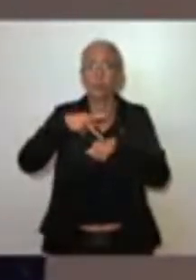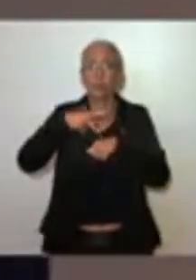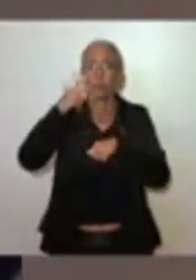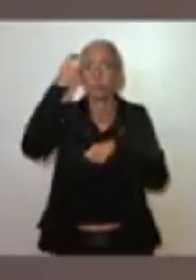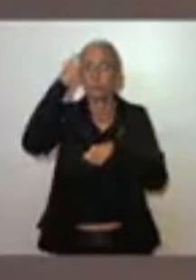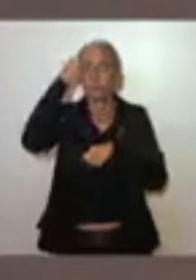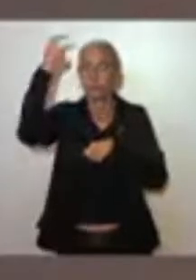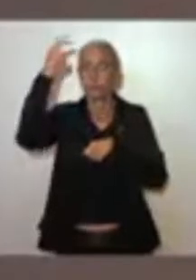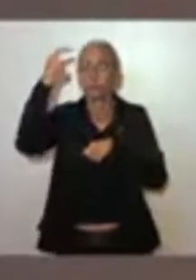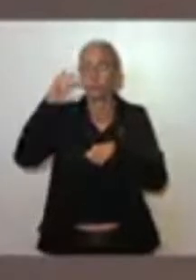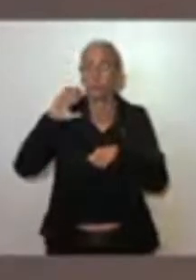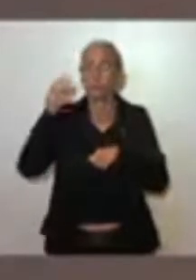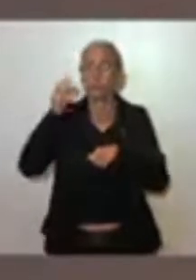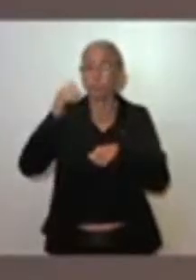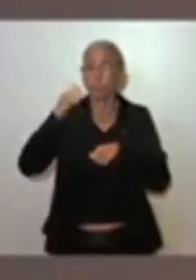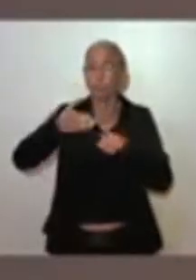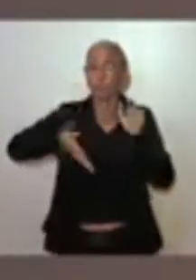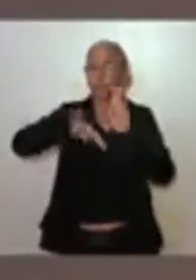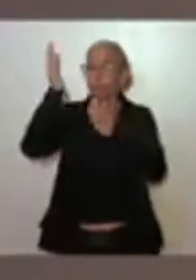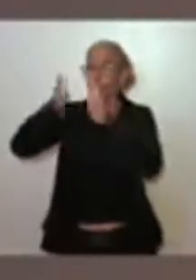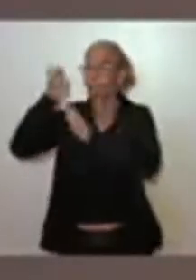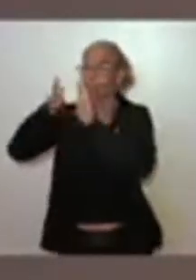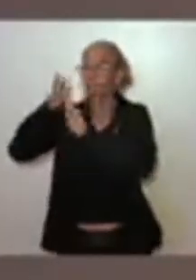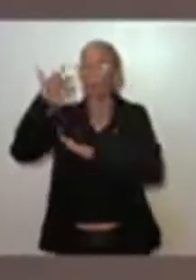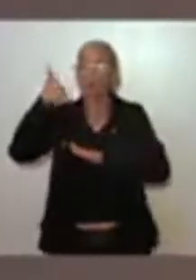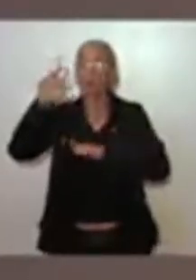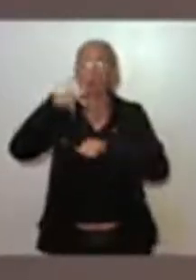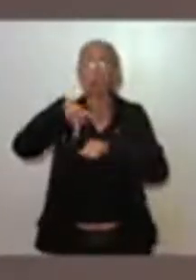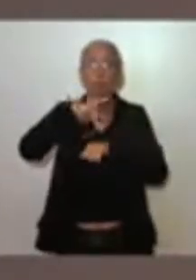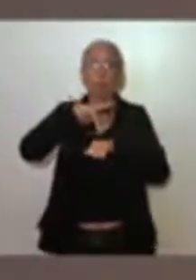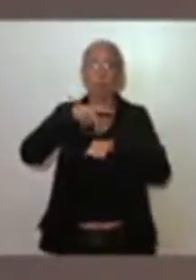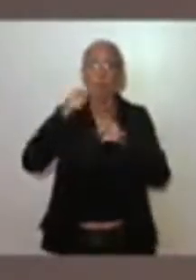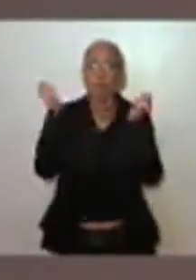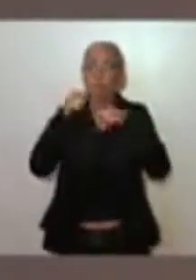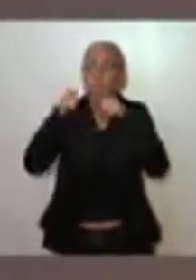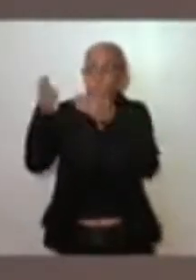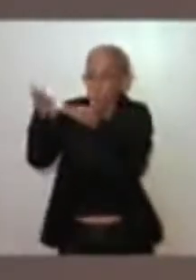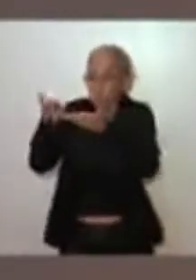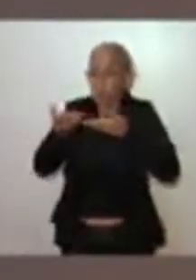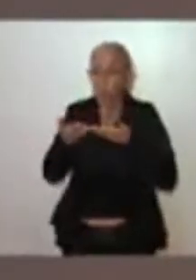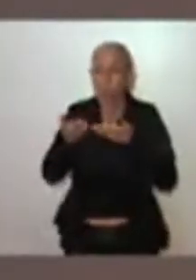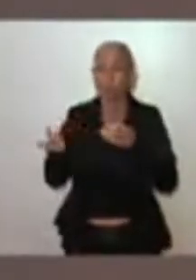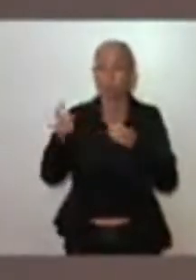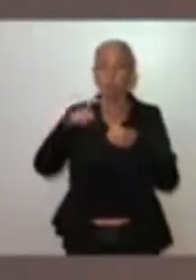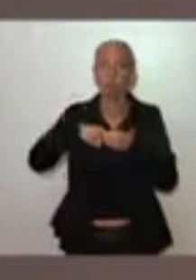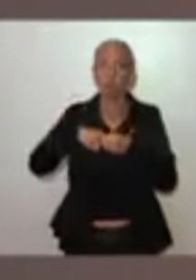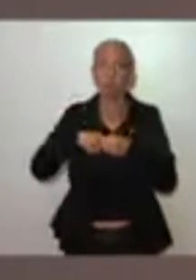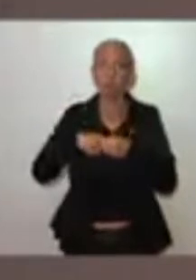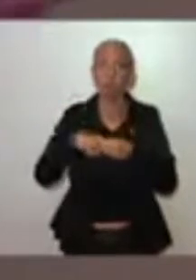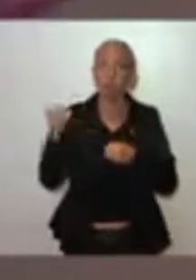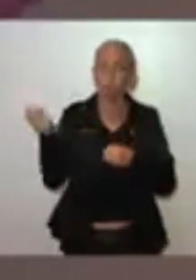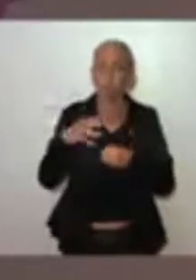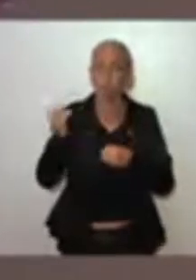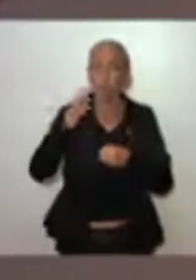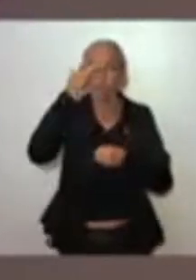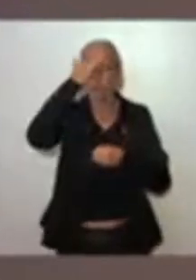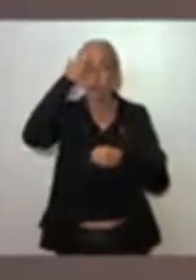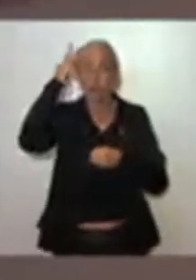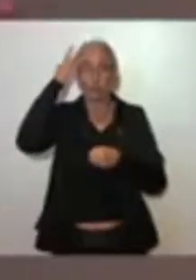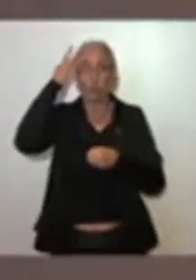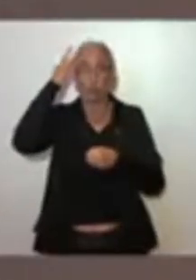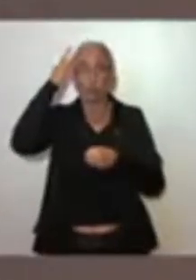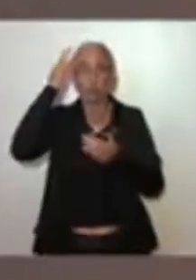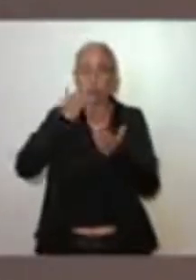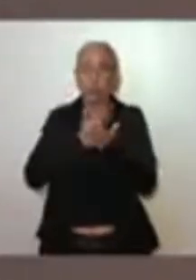os Sertões brasileiros vão embora planta preciso trazê-los de volta e a precisa trazer gente nova não há nenhum outro caminho